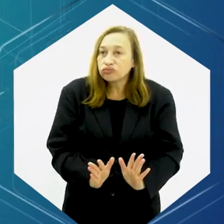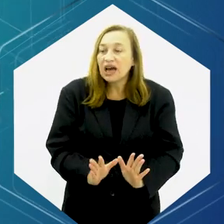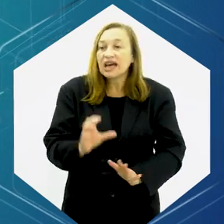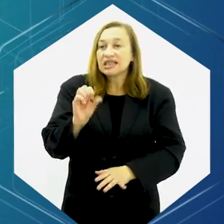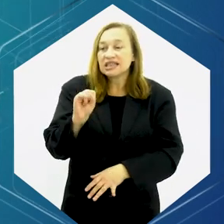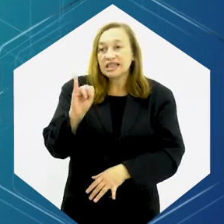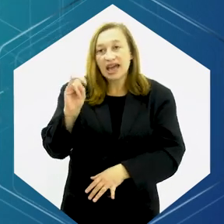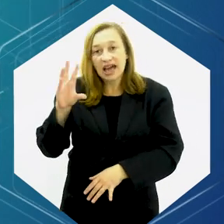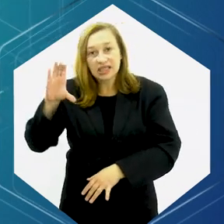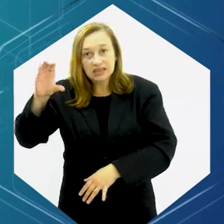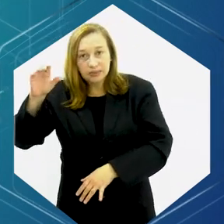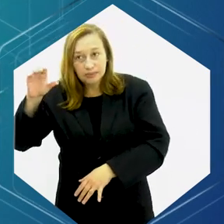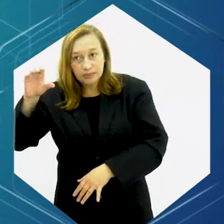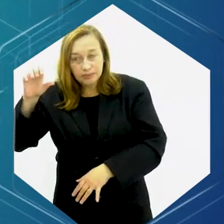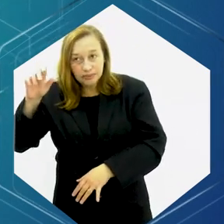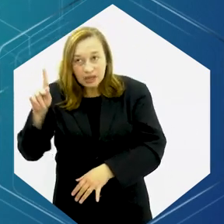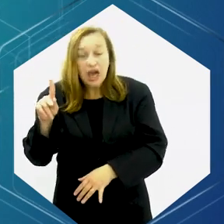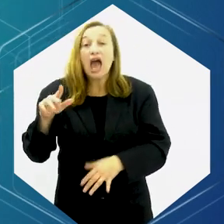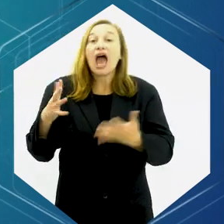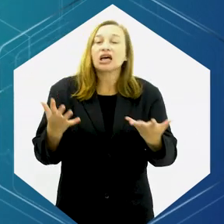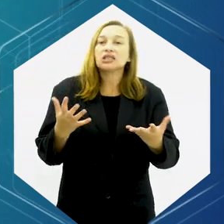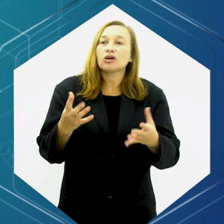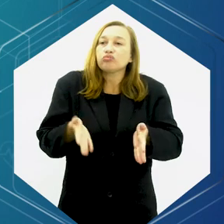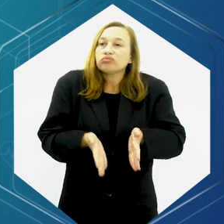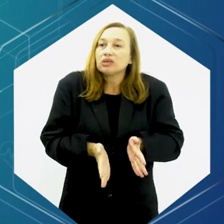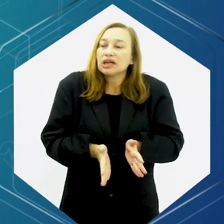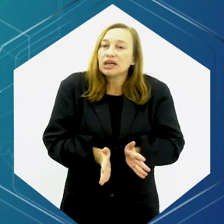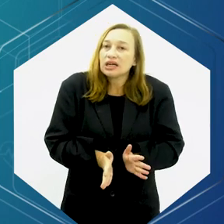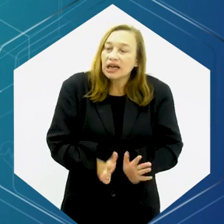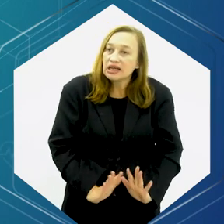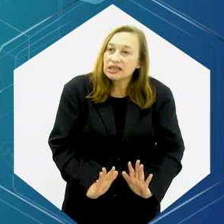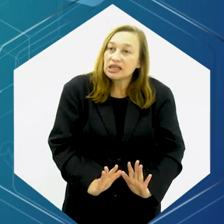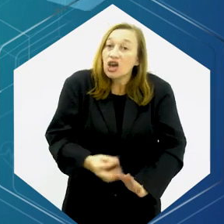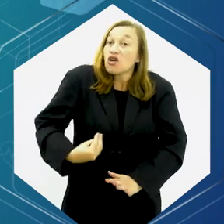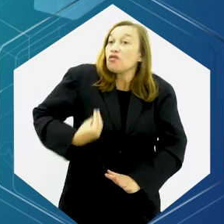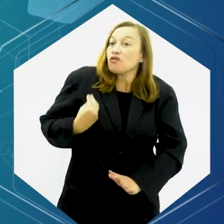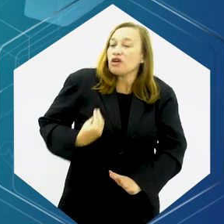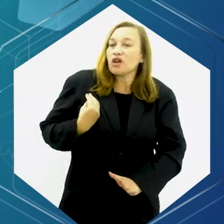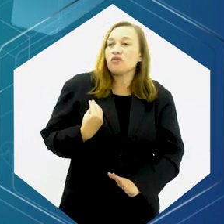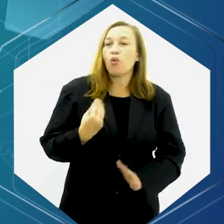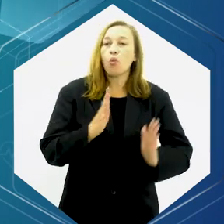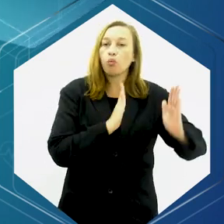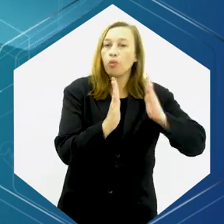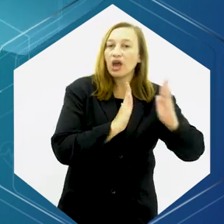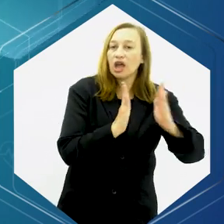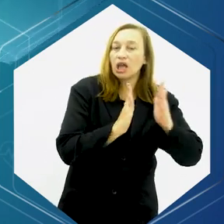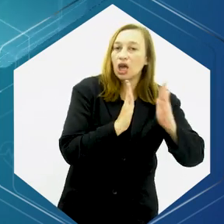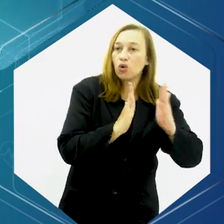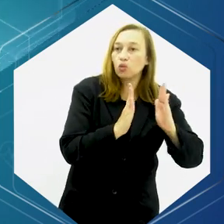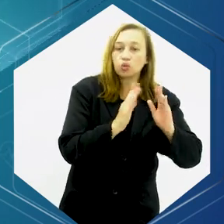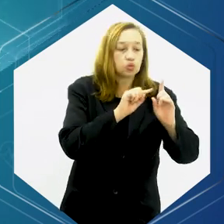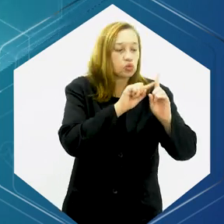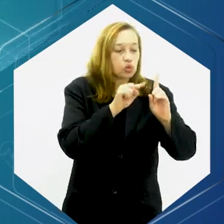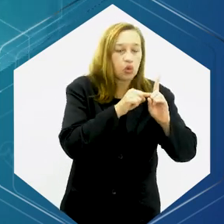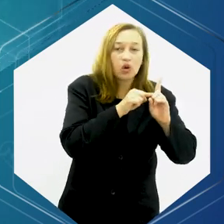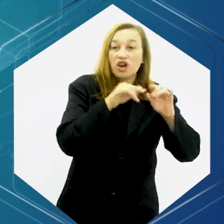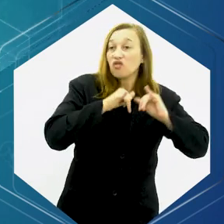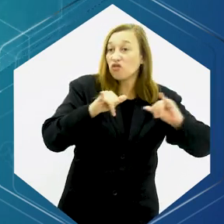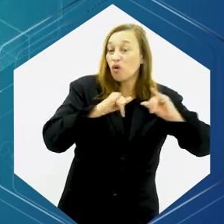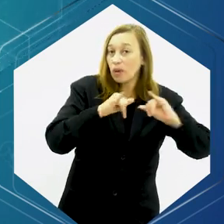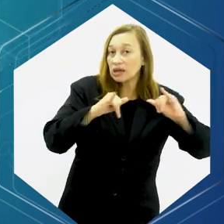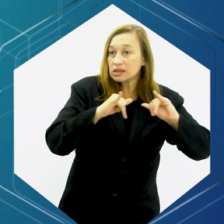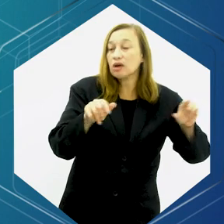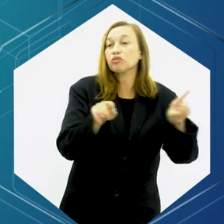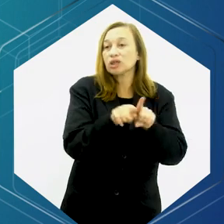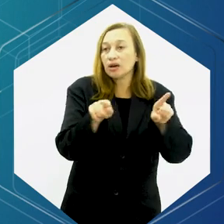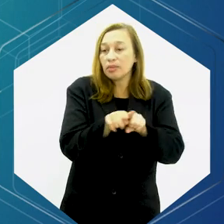informação sobre nascidos vivos aonde nós temos informações ali sobre a gestação informações sobre os o parto